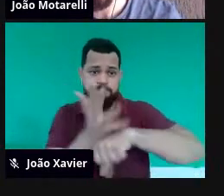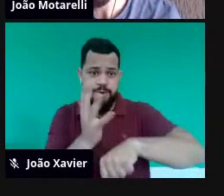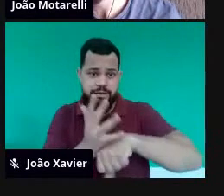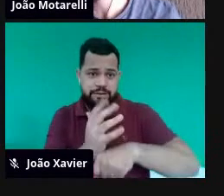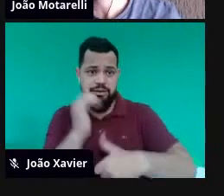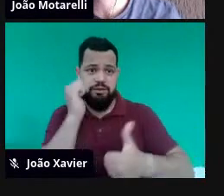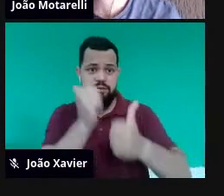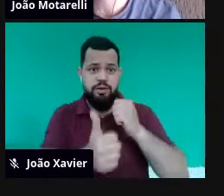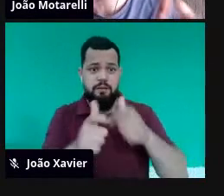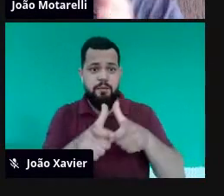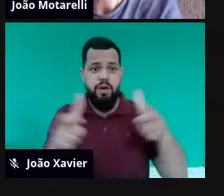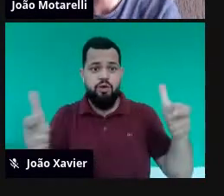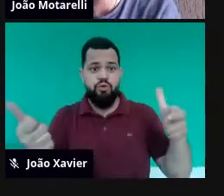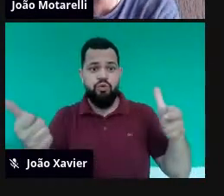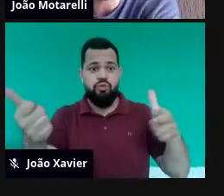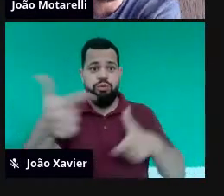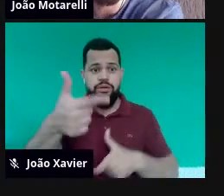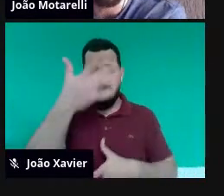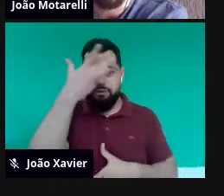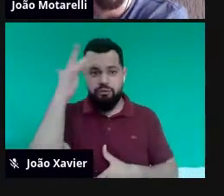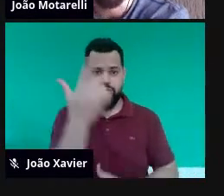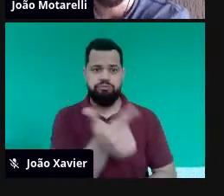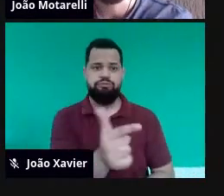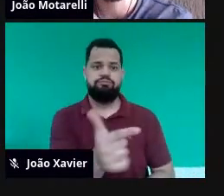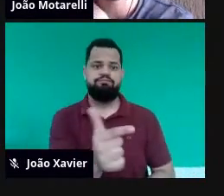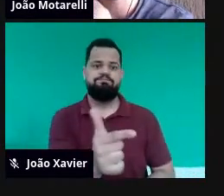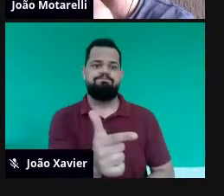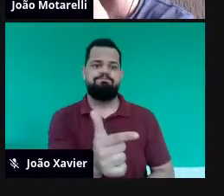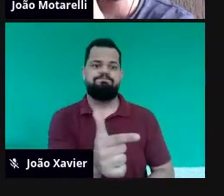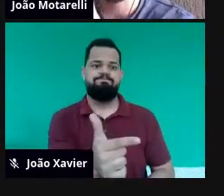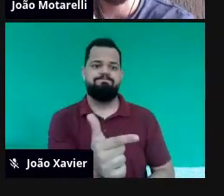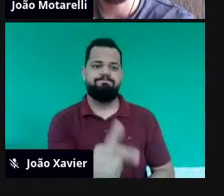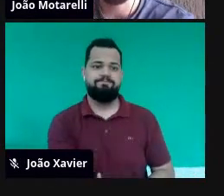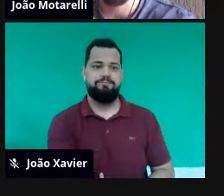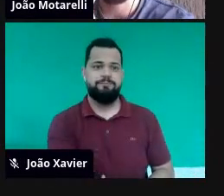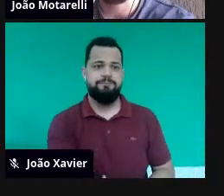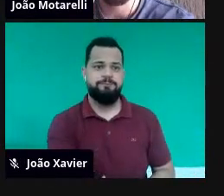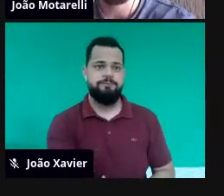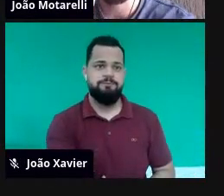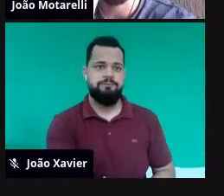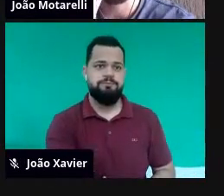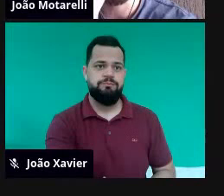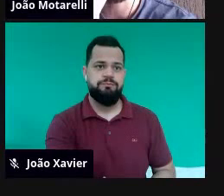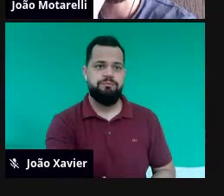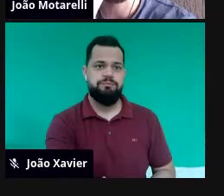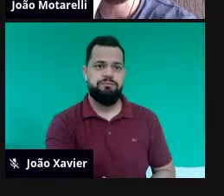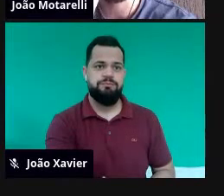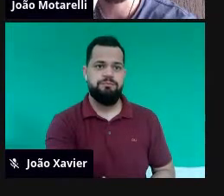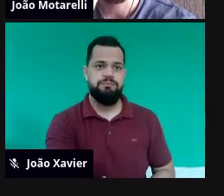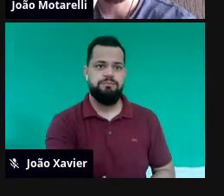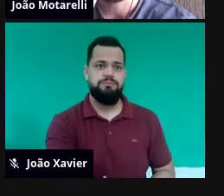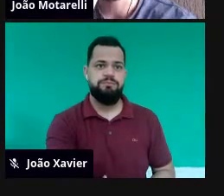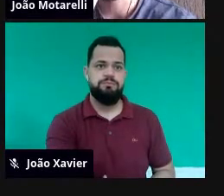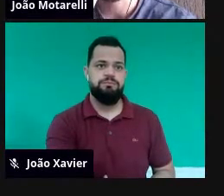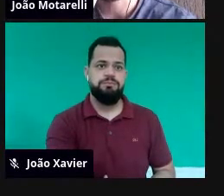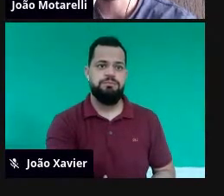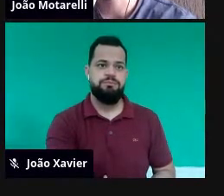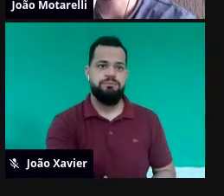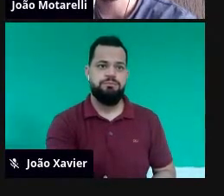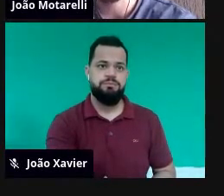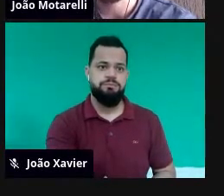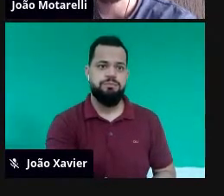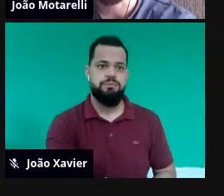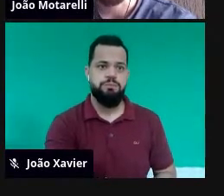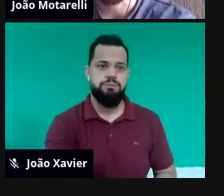é maior do que os indivíduos não praticantes. Então, esse é um artigo publicado na Medicine Science Sports Exercise, que a gente tem